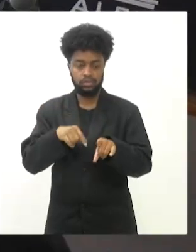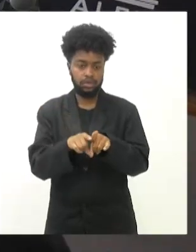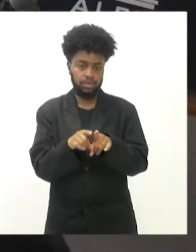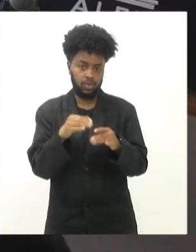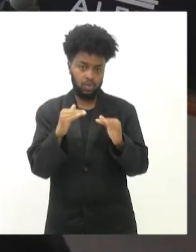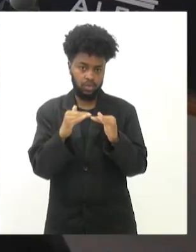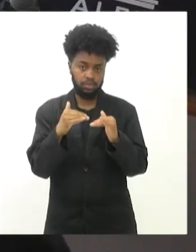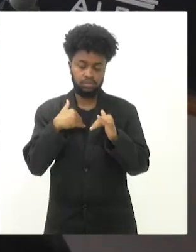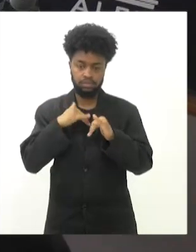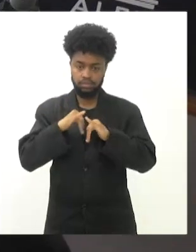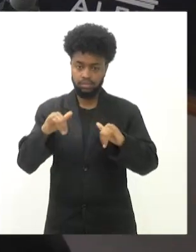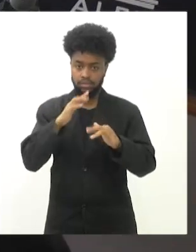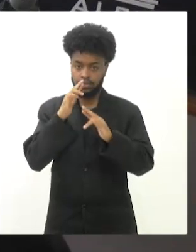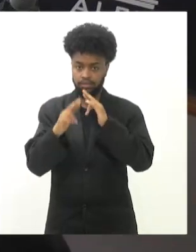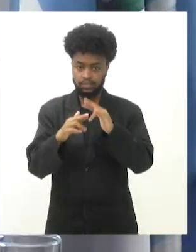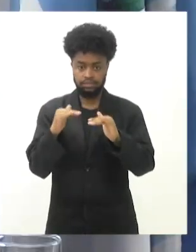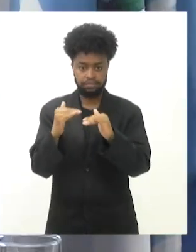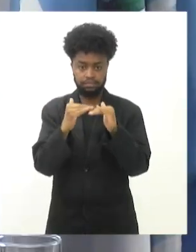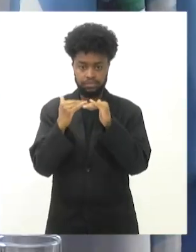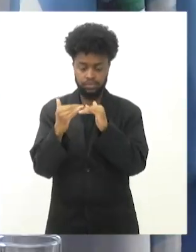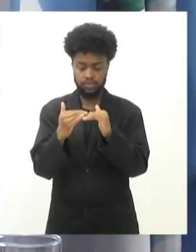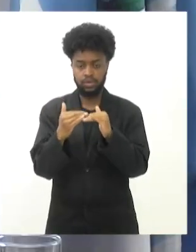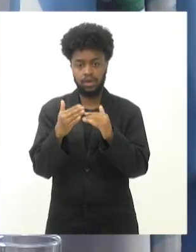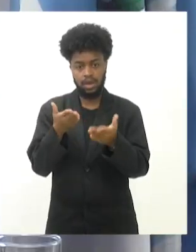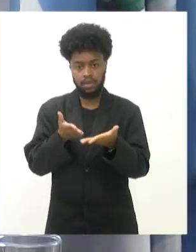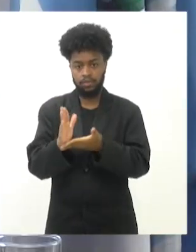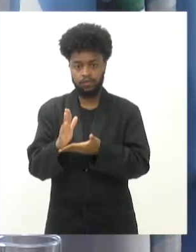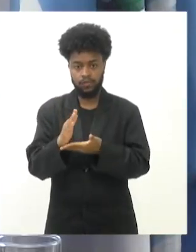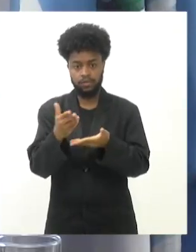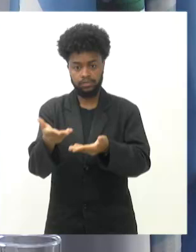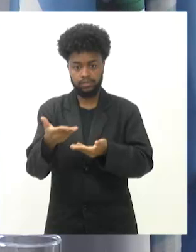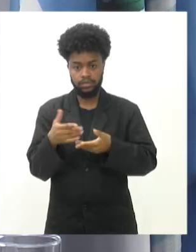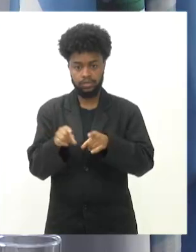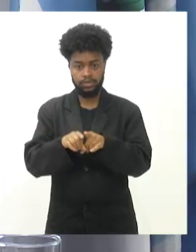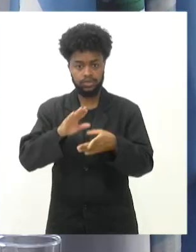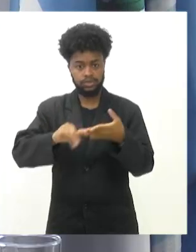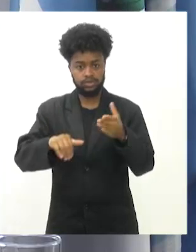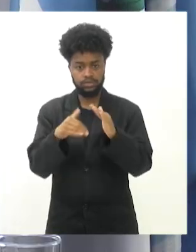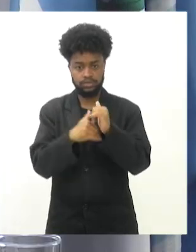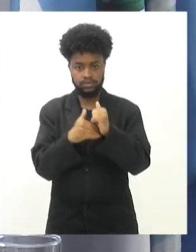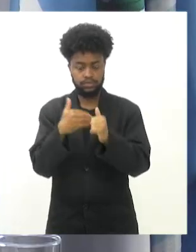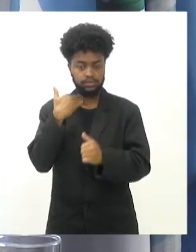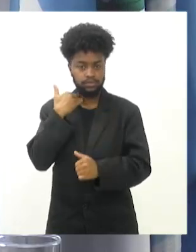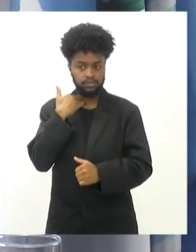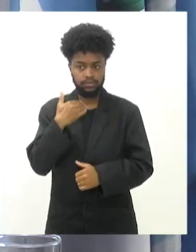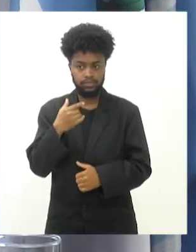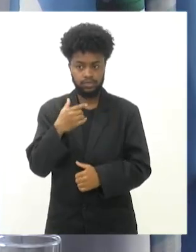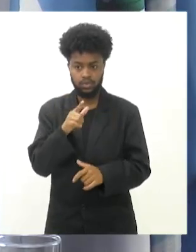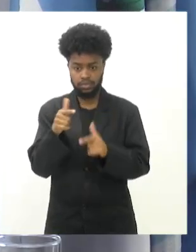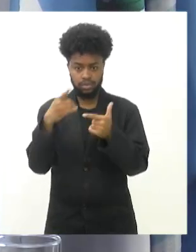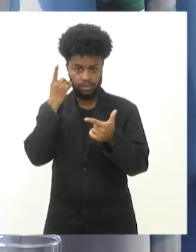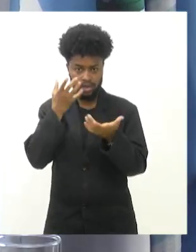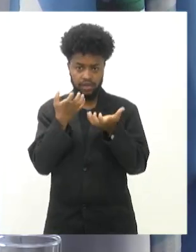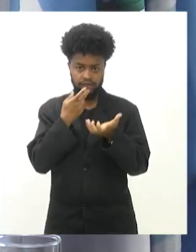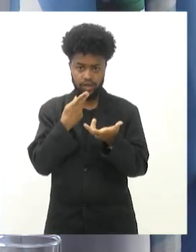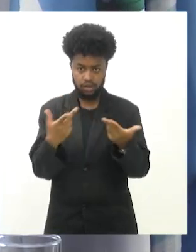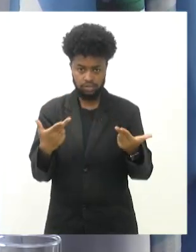favorável. Proclamo o resultado. Por unanimidade estão aprovadas as convocações e as quebras de sigilo. Algum deputado quer fazer uso da